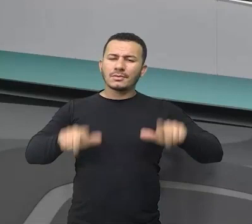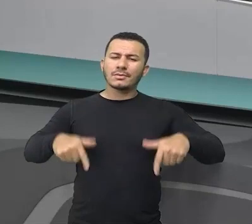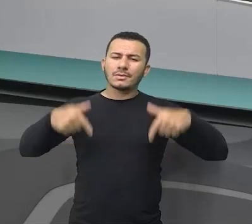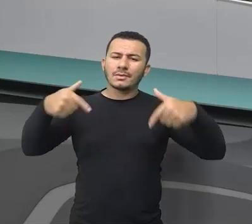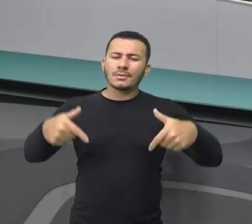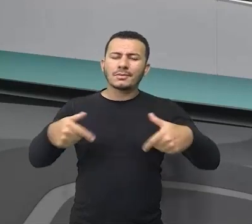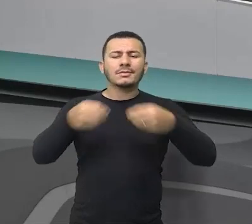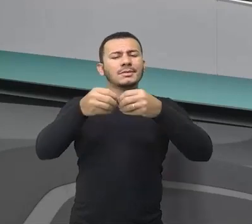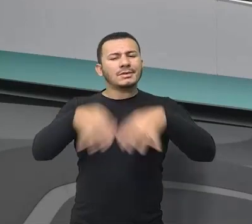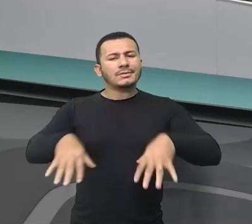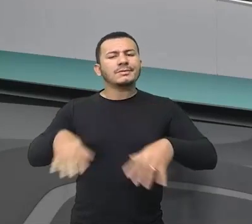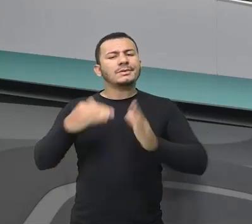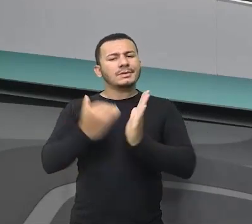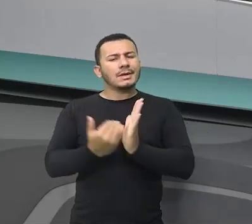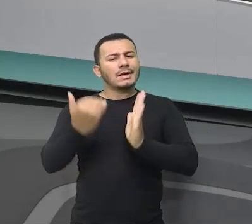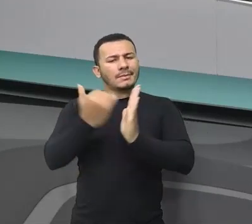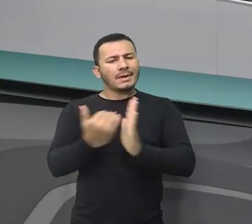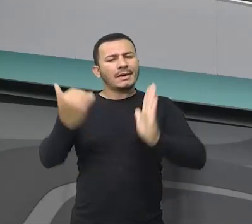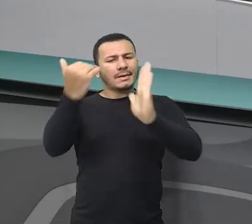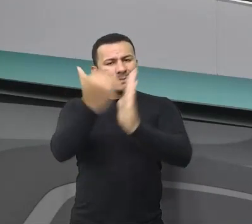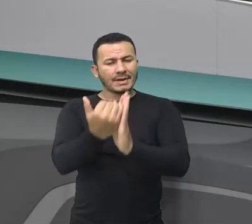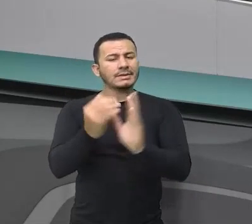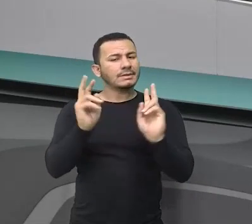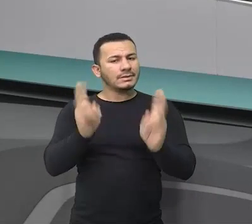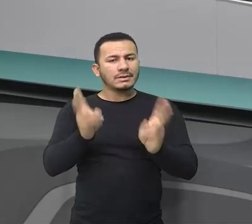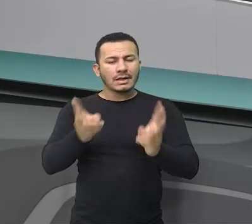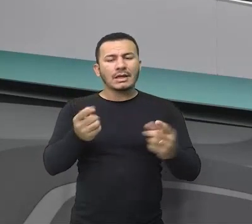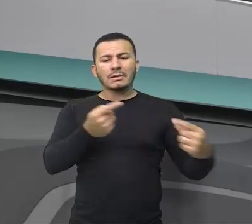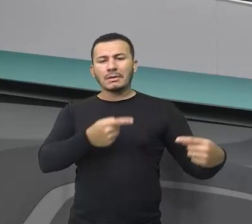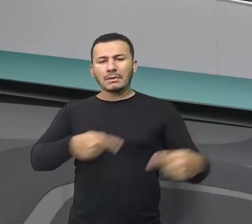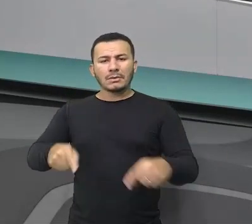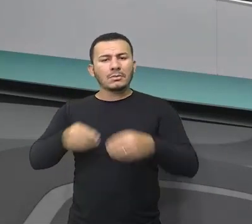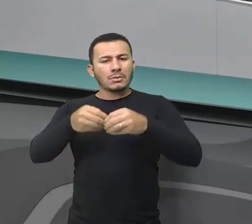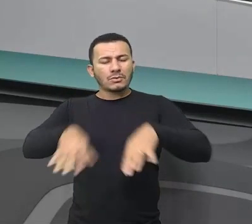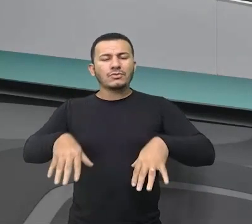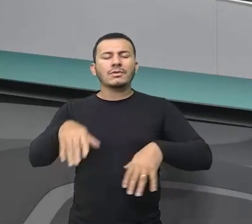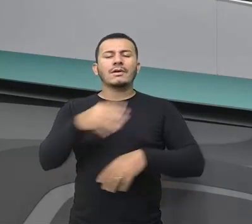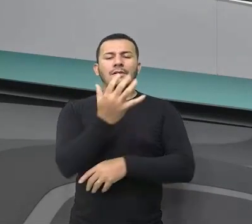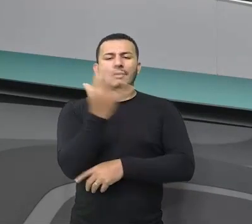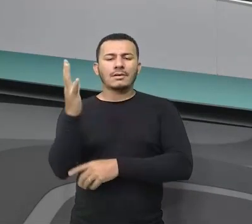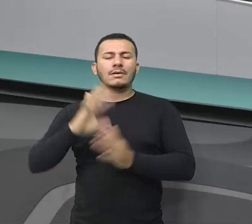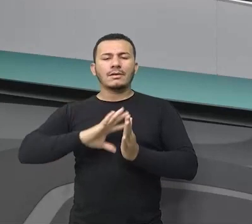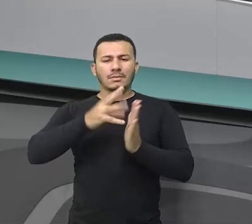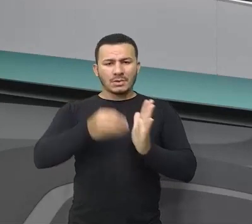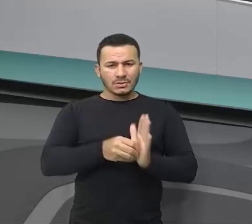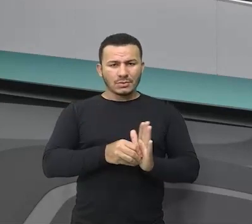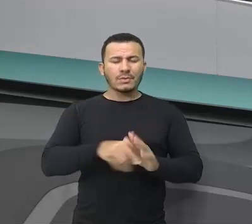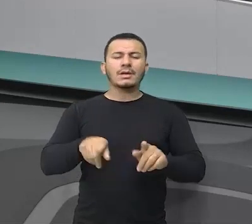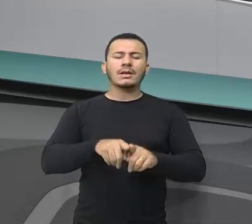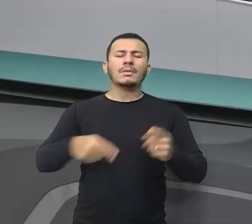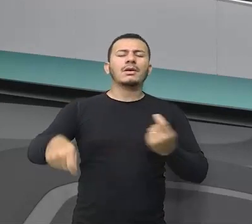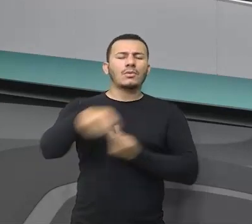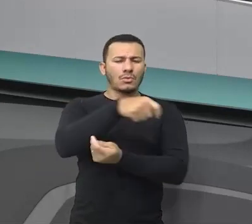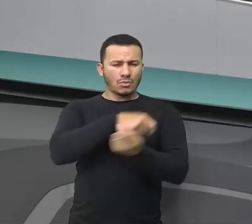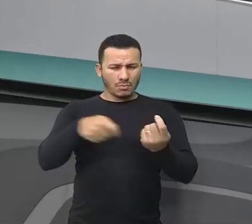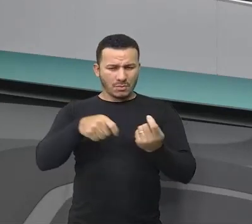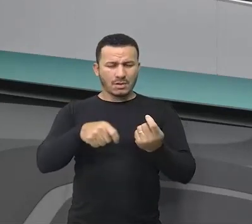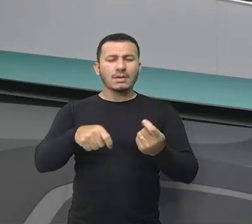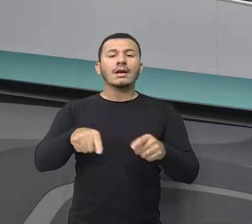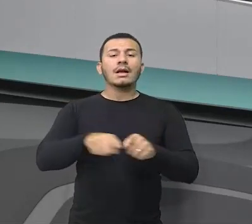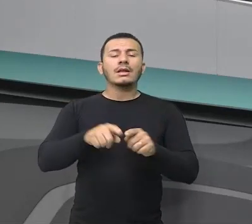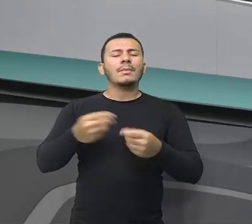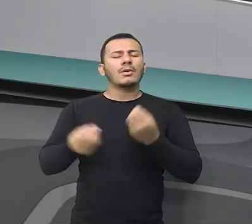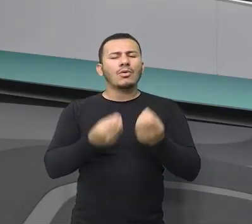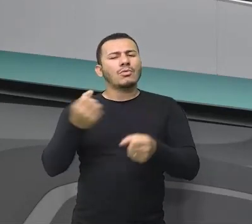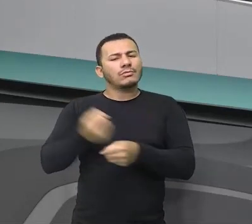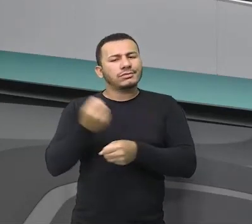interferem cada vez mais na Amazônia. As forças de mercado, a pressão populacional e o avanço da